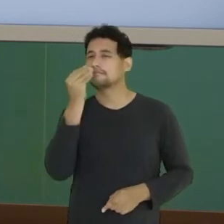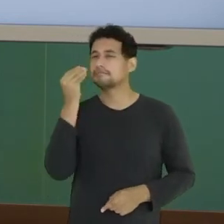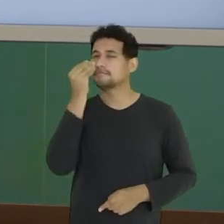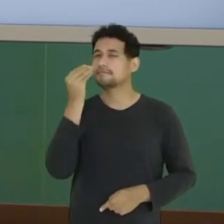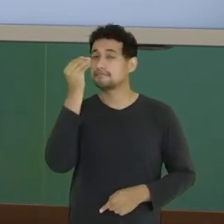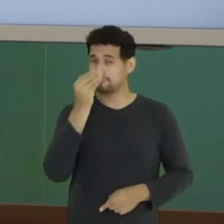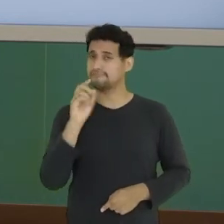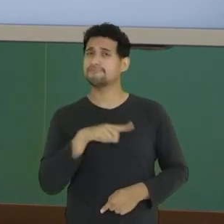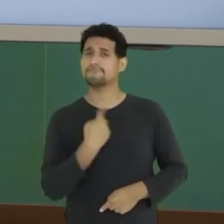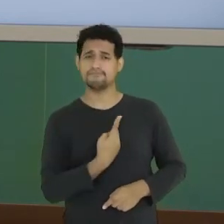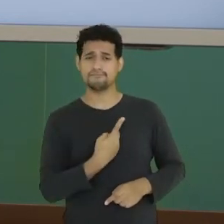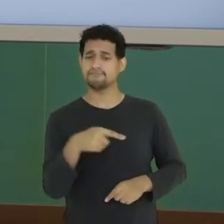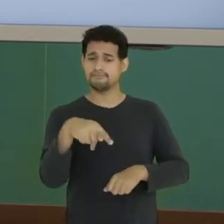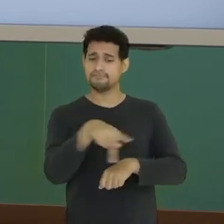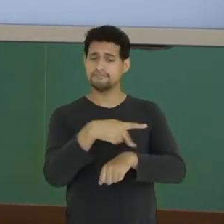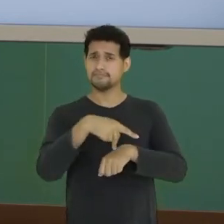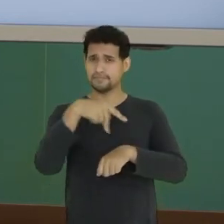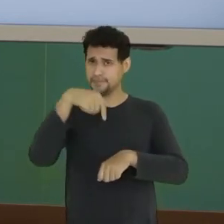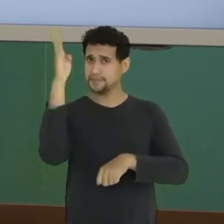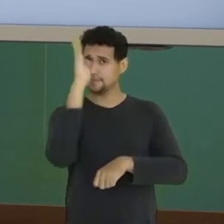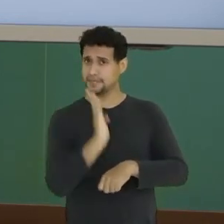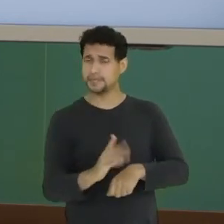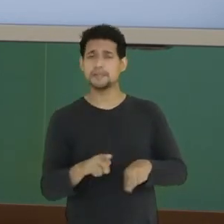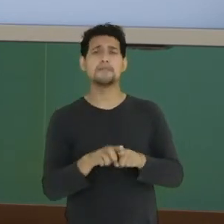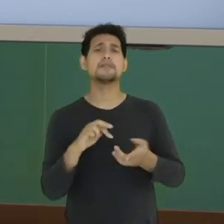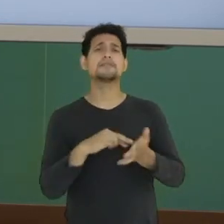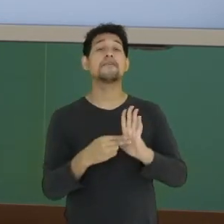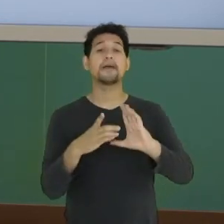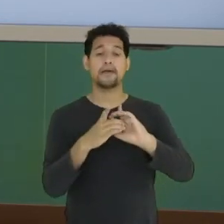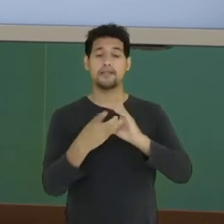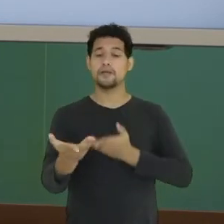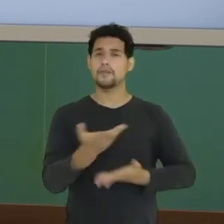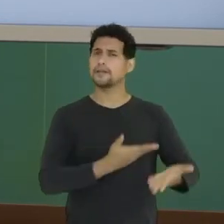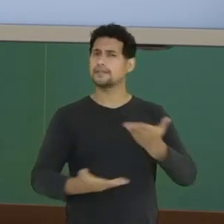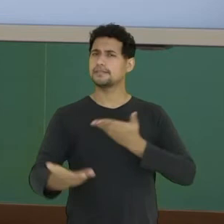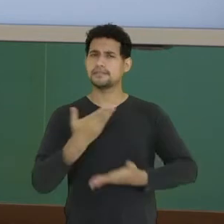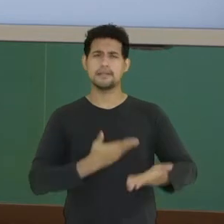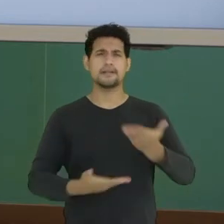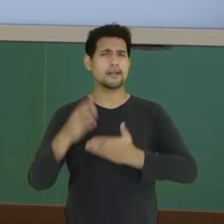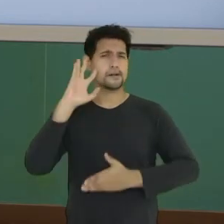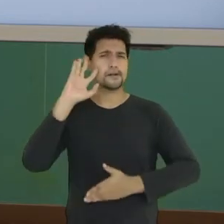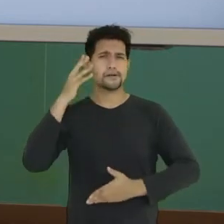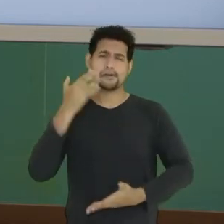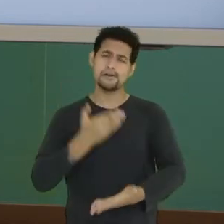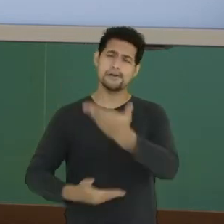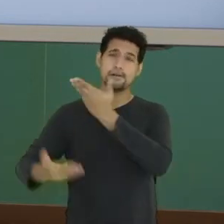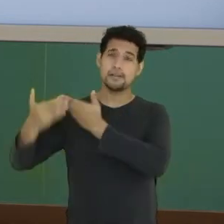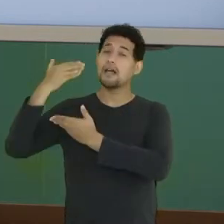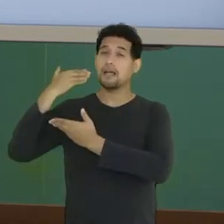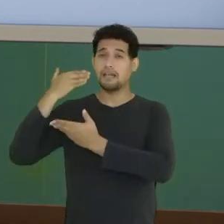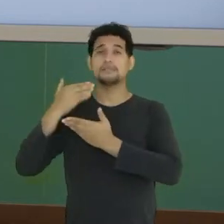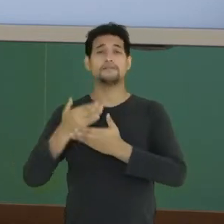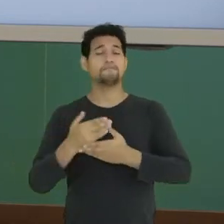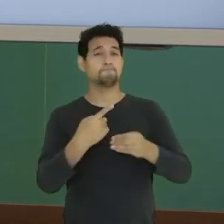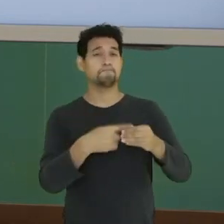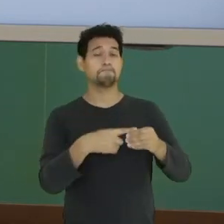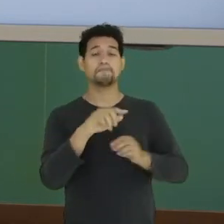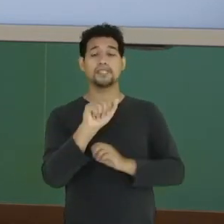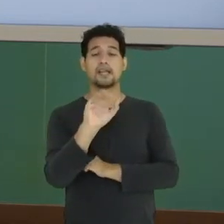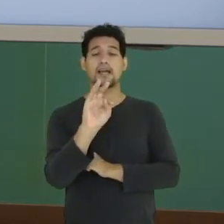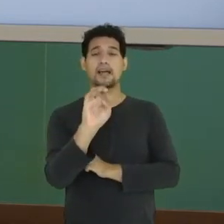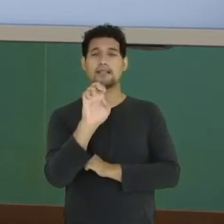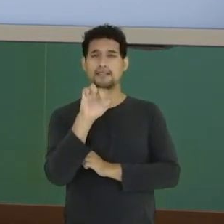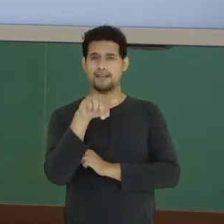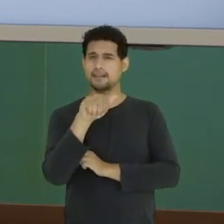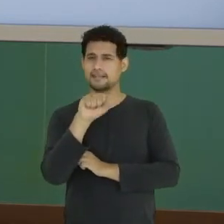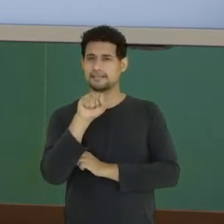dentro do nosso país, é uma democracia que se deve muito às concepções que surgiram lá na cidade de